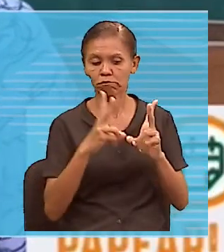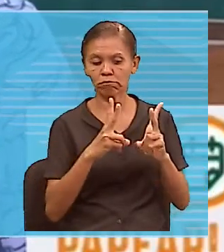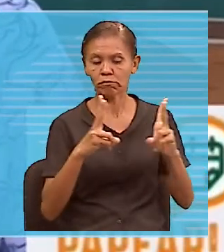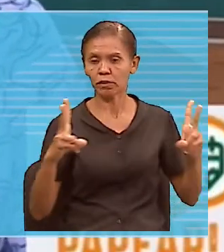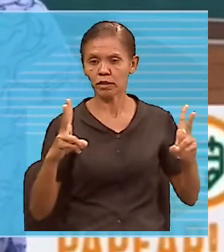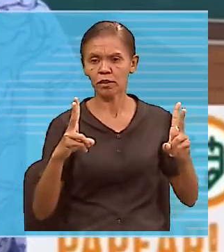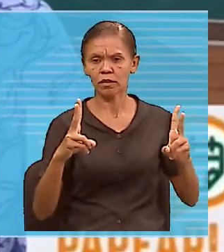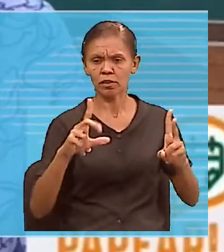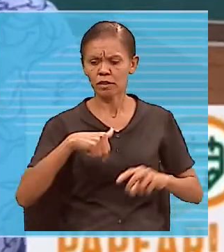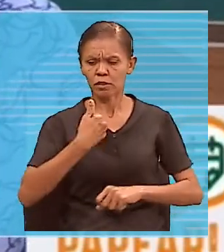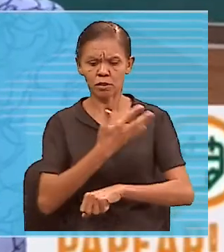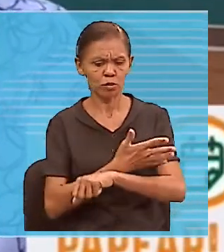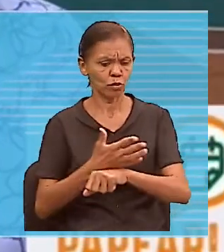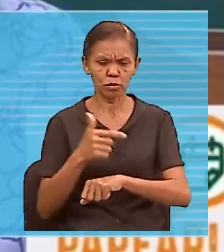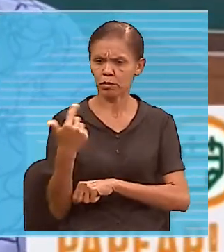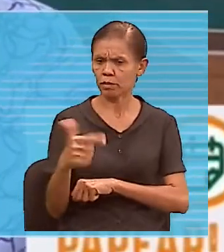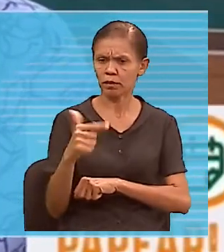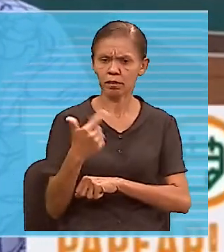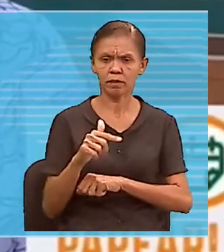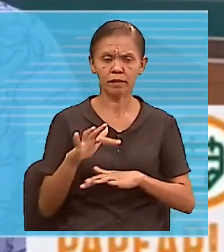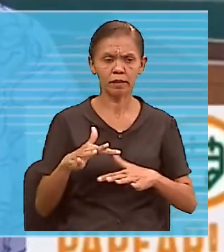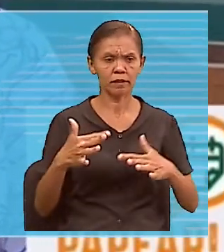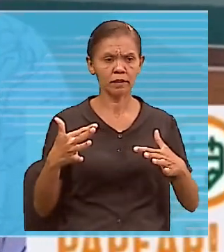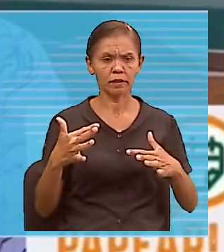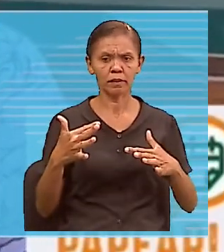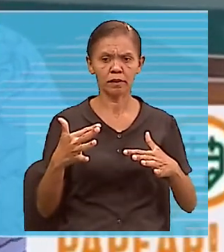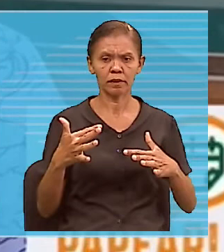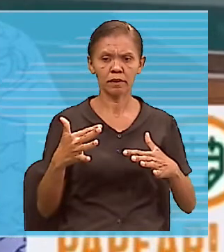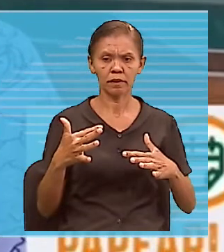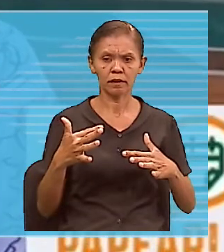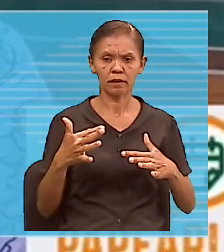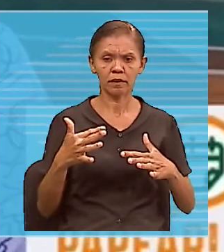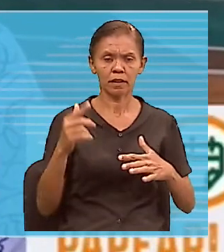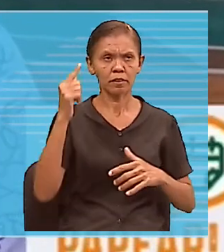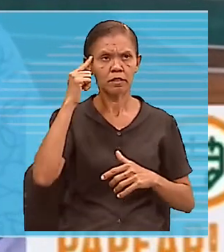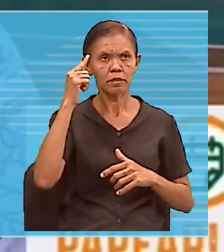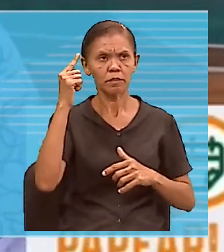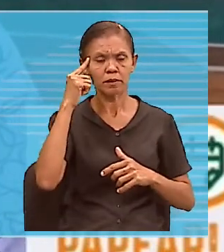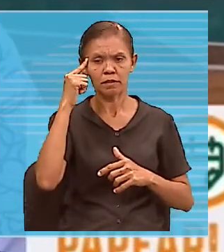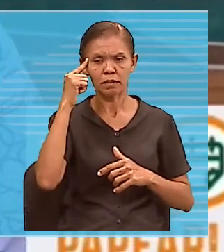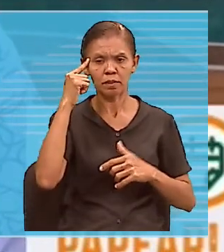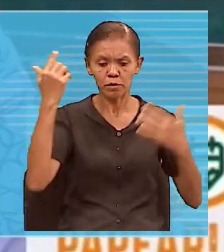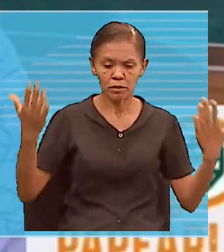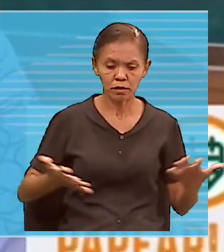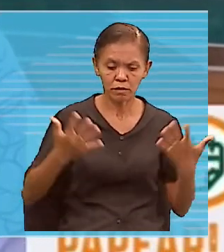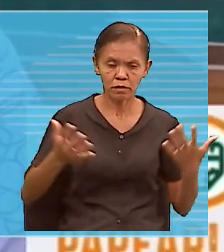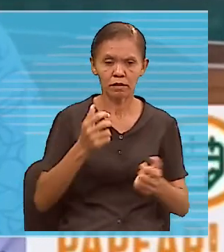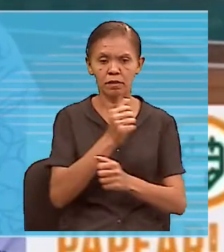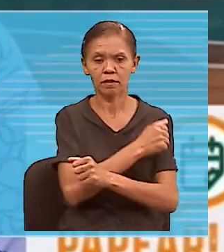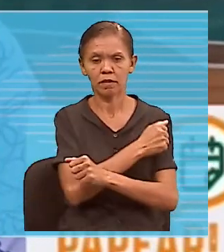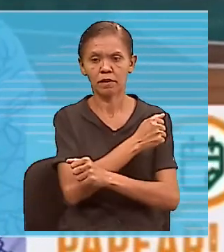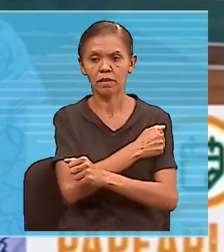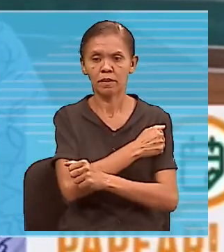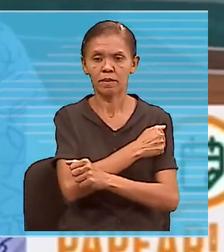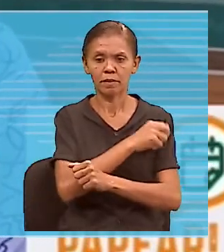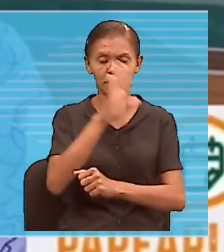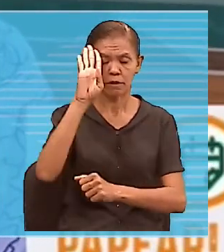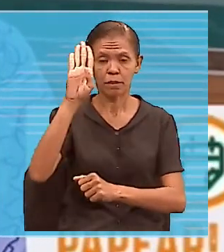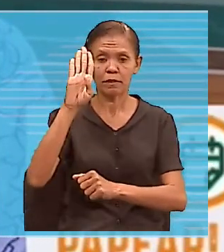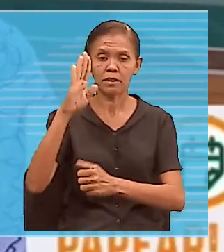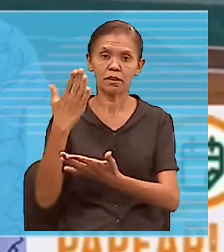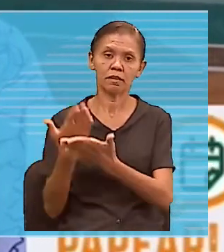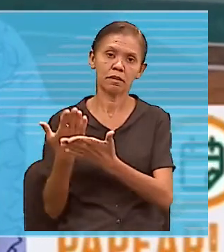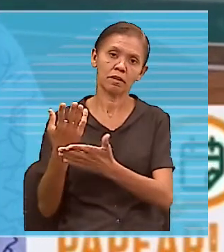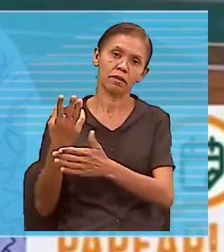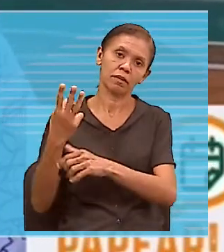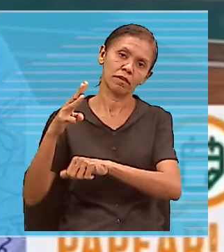para os alunos, além das aulas de matemática. Então, a gente originou esse projeto juntamente com a professora para